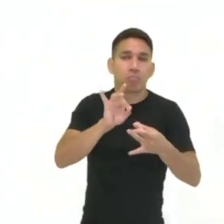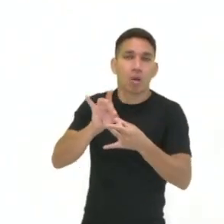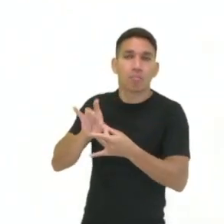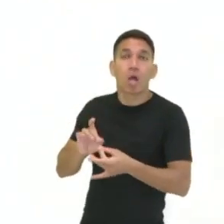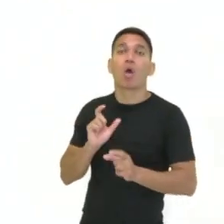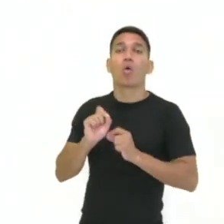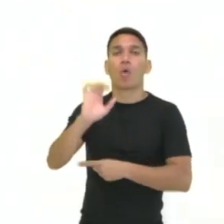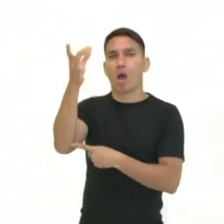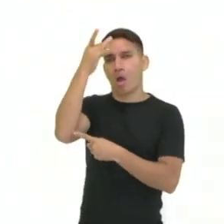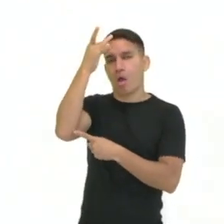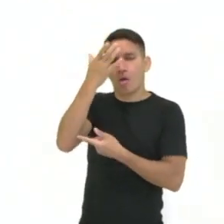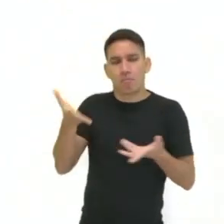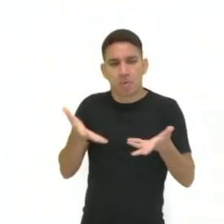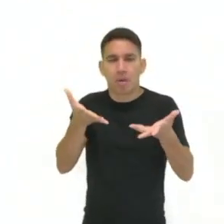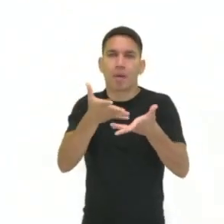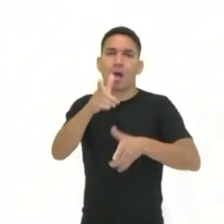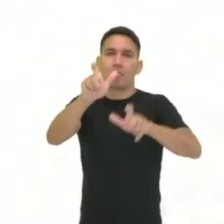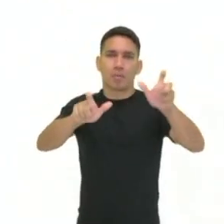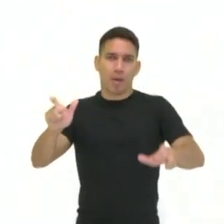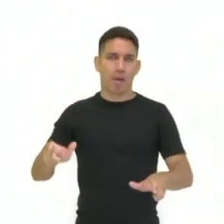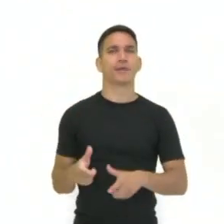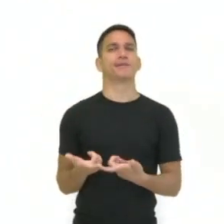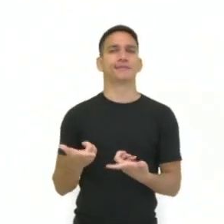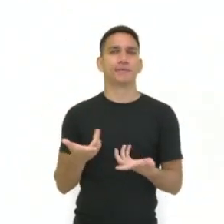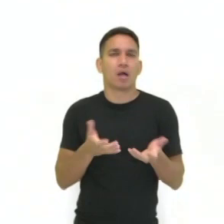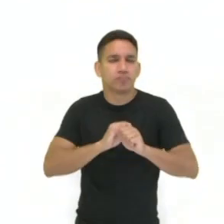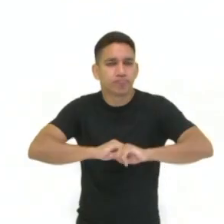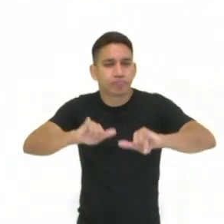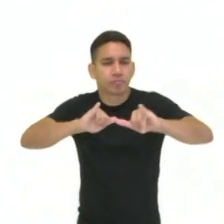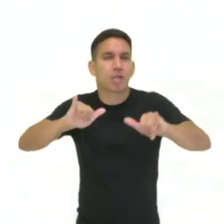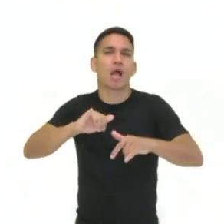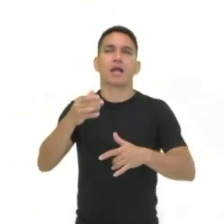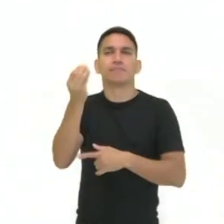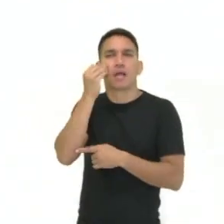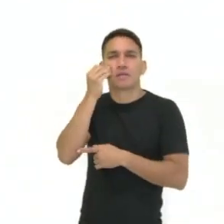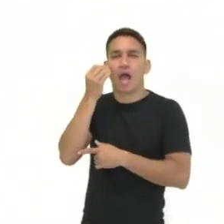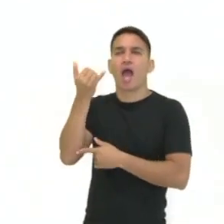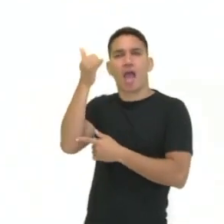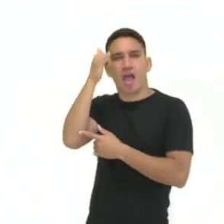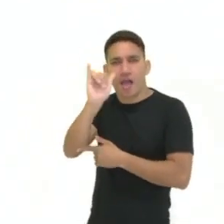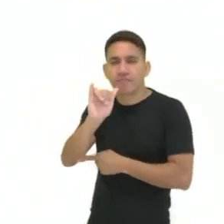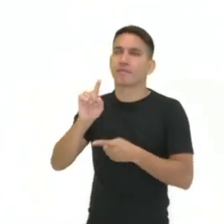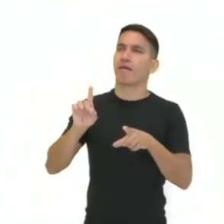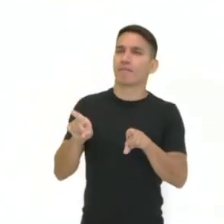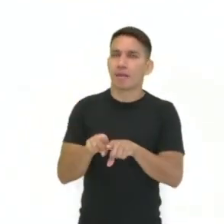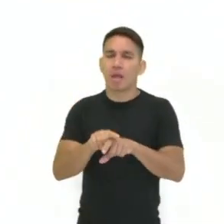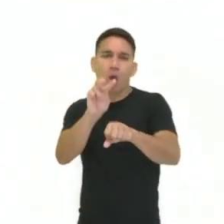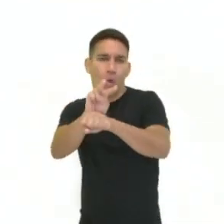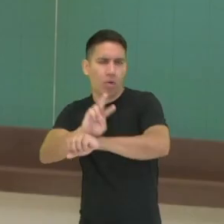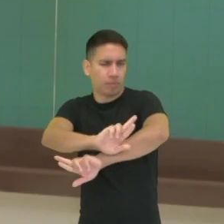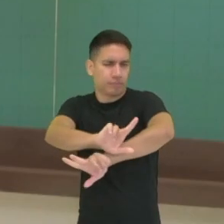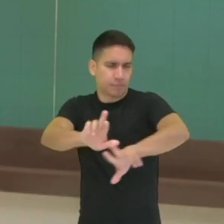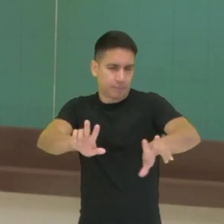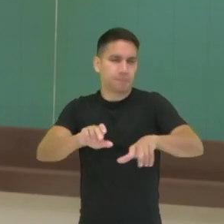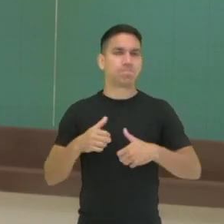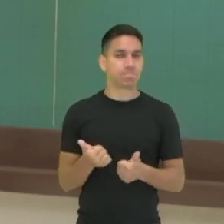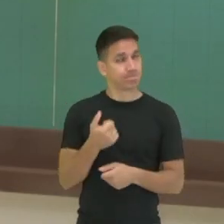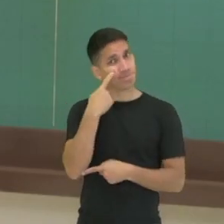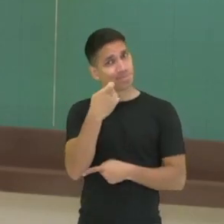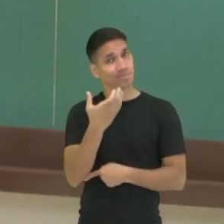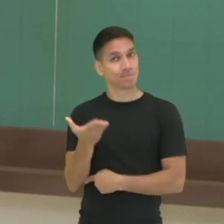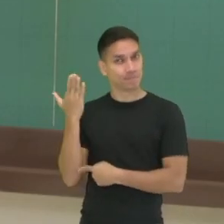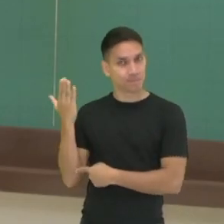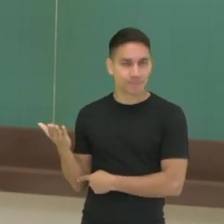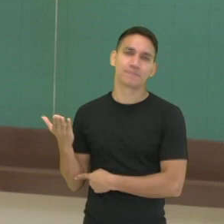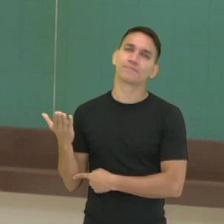na conscientização da sua evitar, combater e assim por diante. Interessante, não é